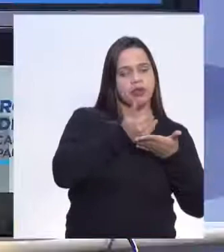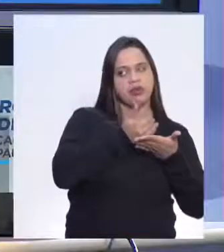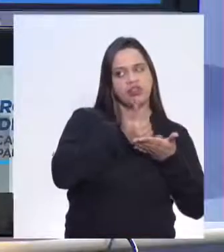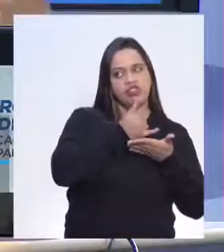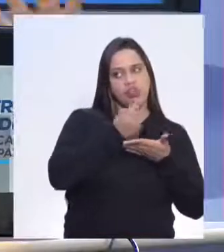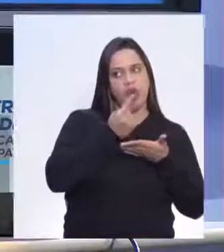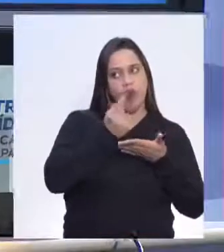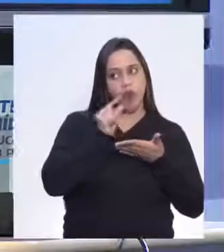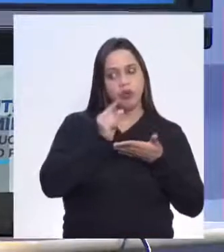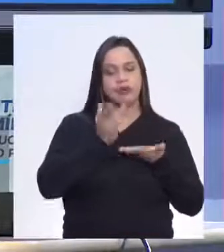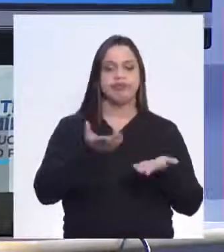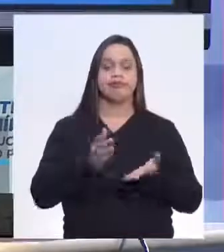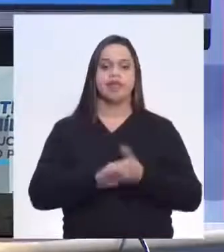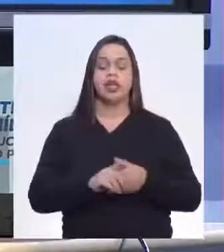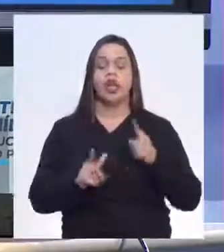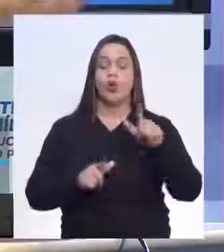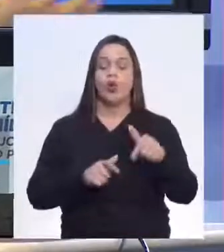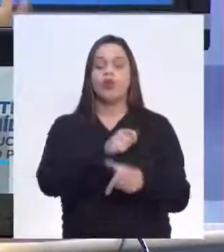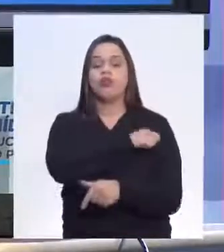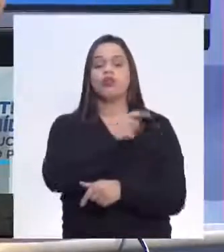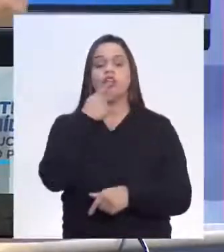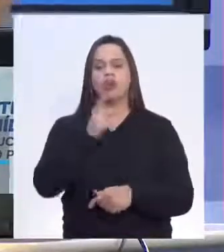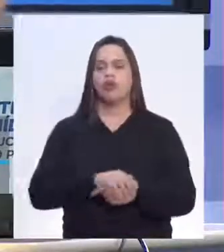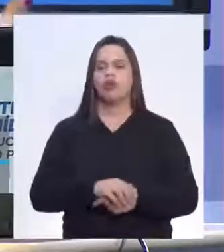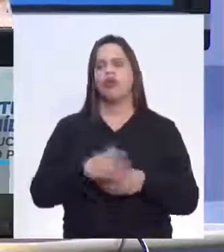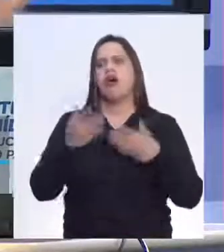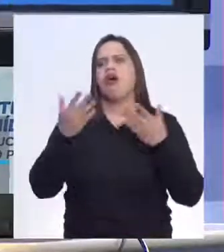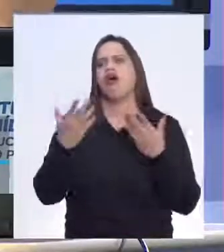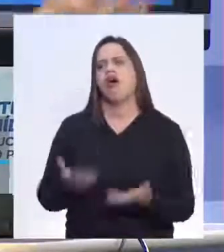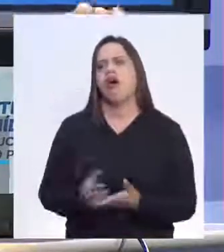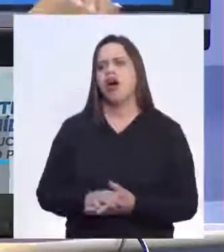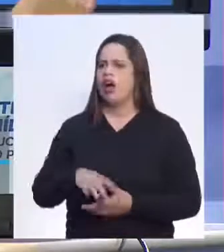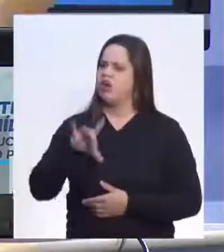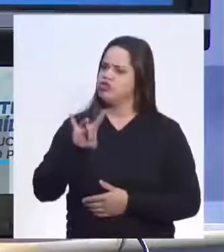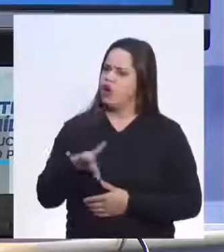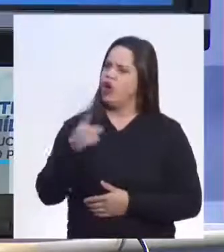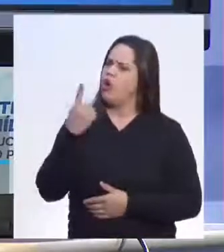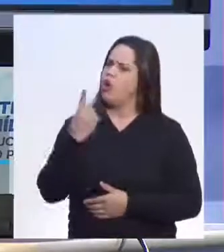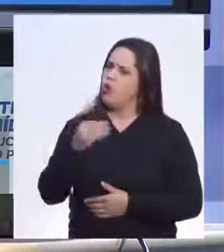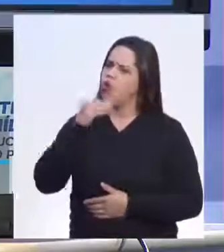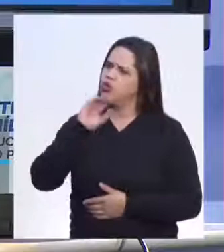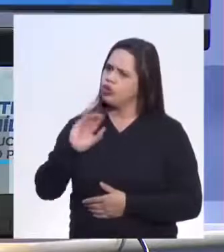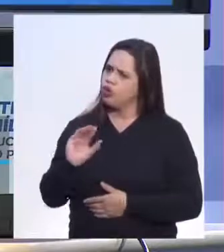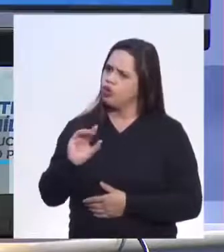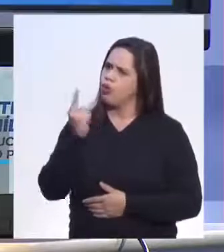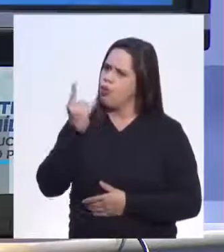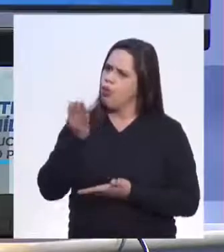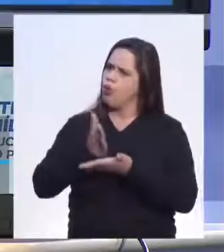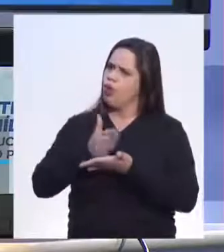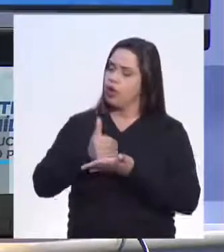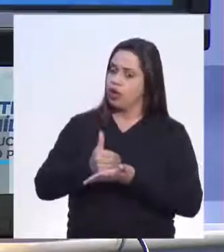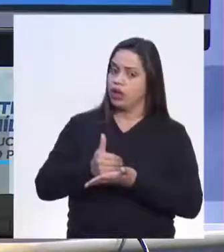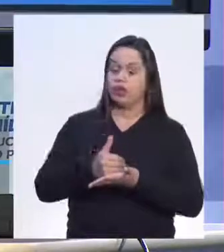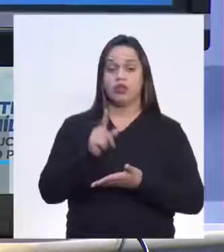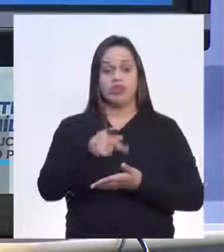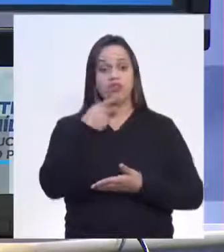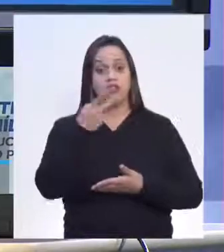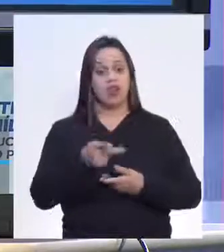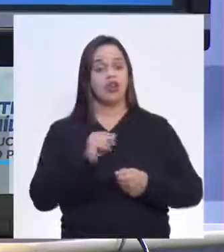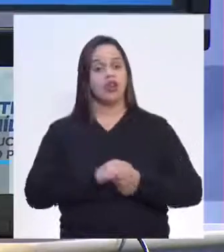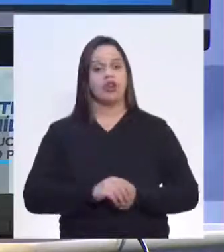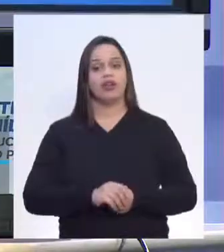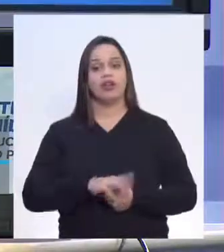Isaac aqui. Puxa, Visconde, foi uma pena você só ter trazido um bolinho. Eu falei ter trazido, mas você escreveu lá